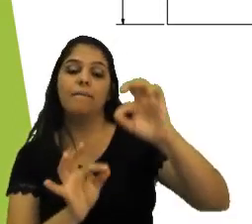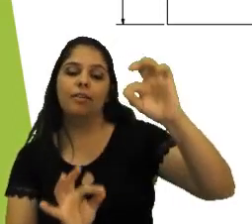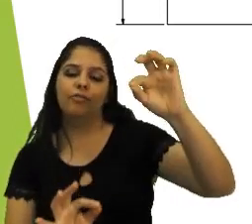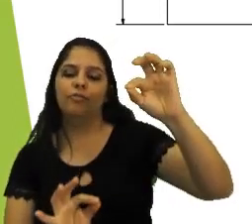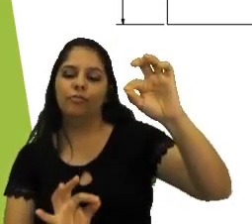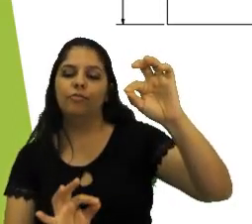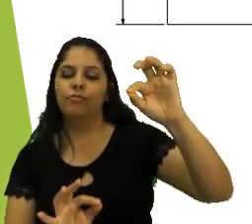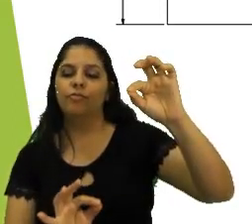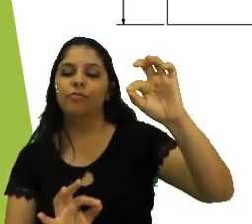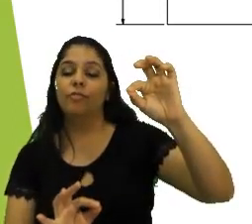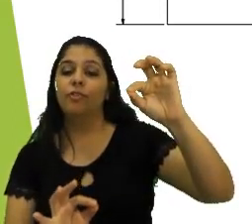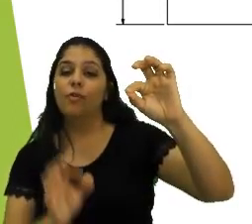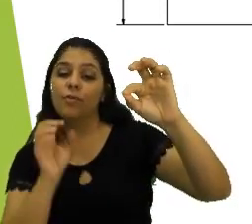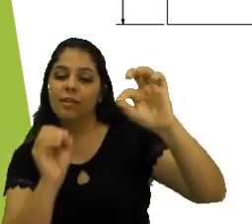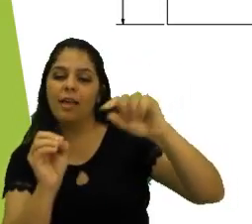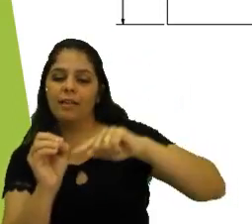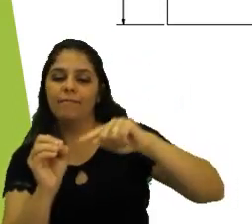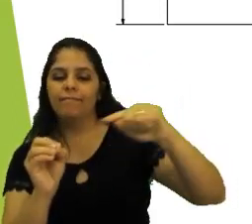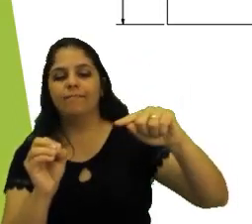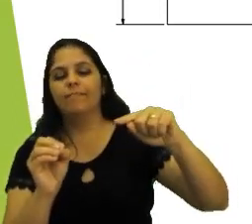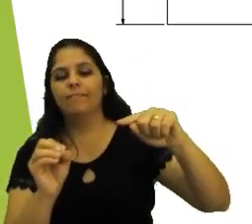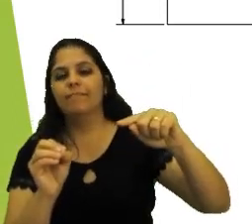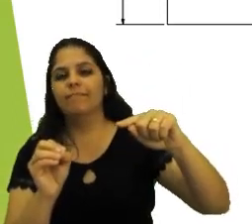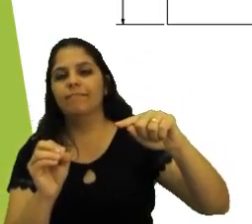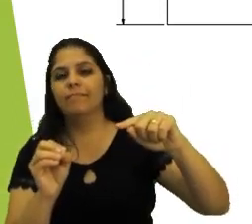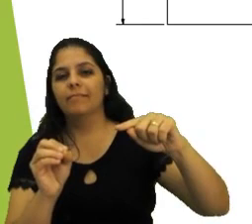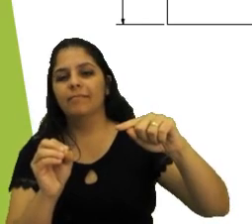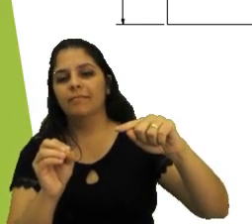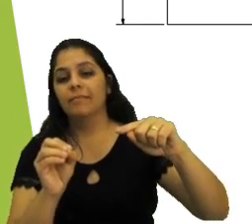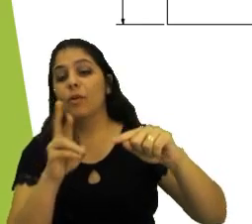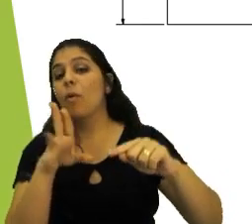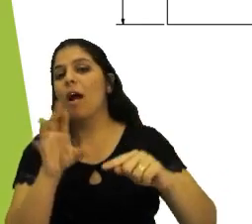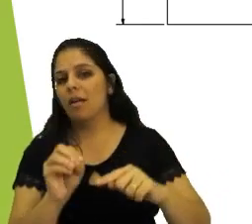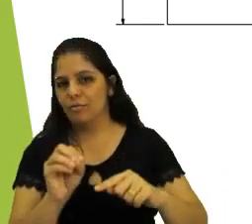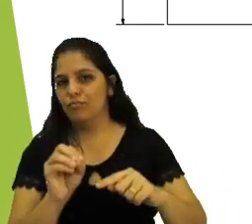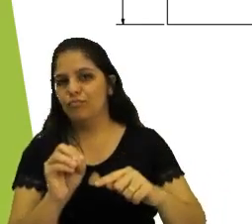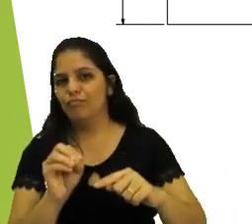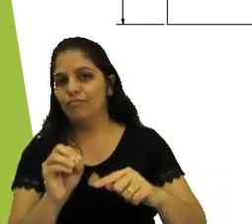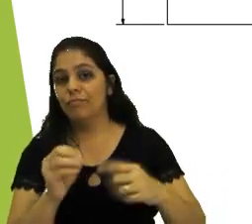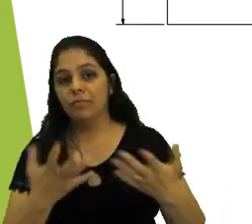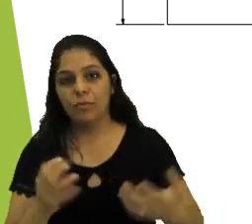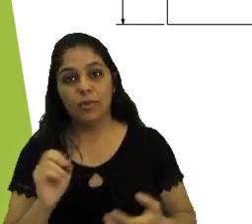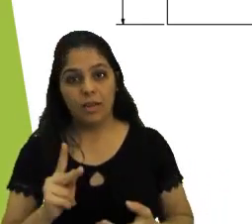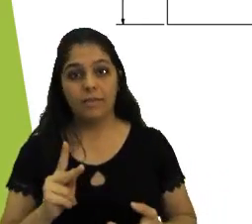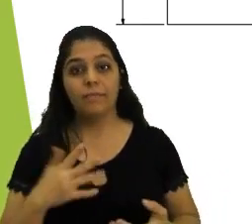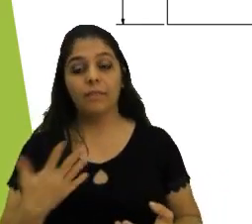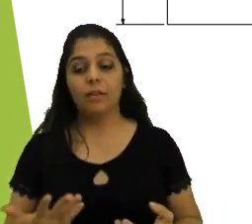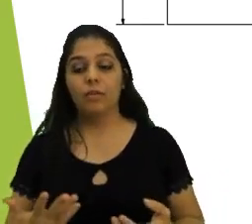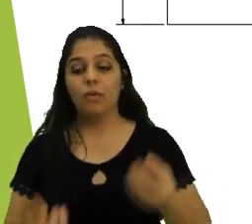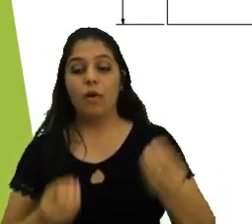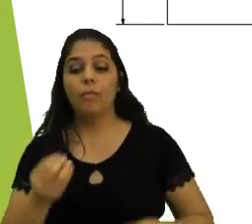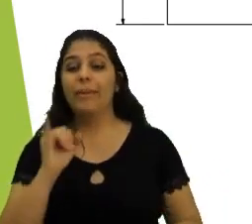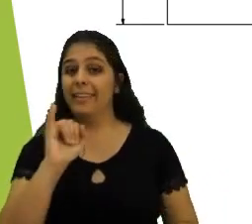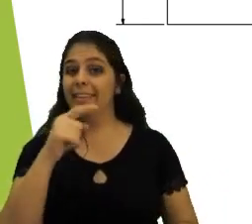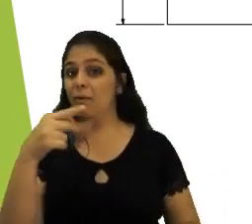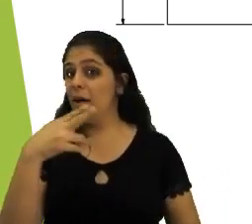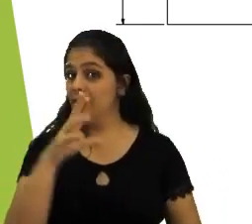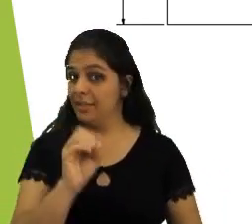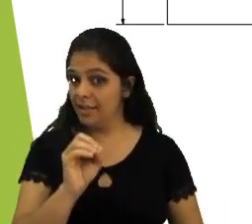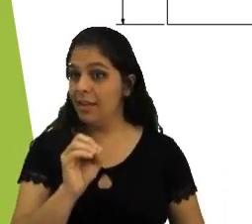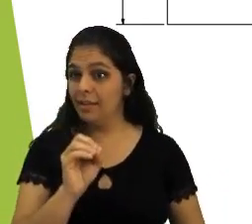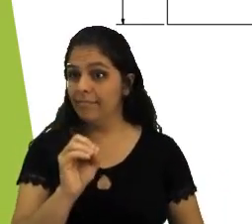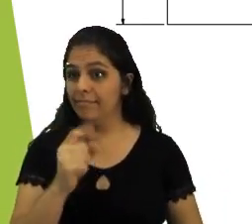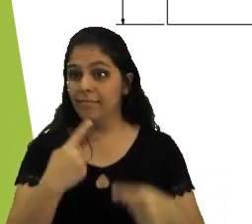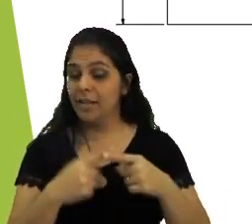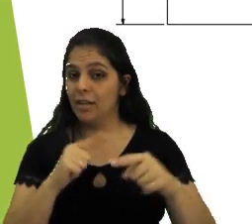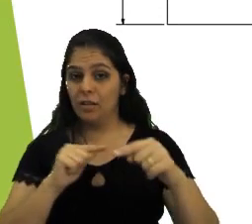ponto 0 até o ponto de origem do raio, ok? Então, ele seria o I0, né? Como não tem deslocamento para